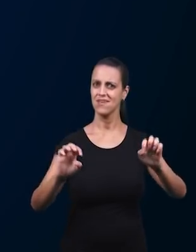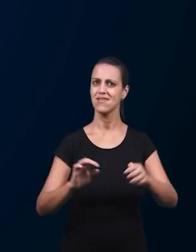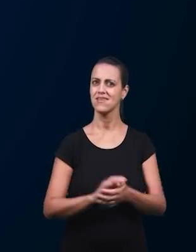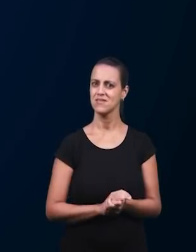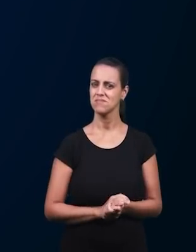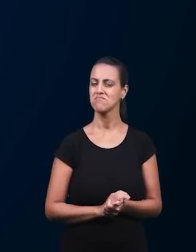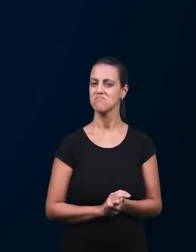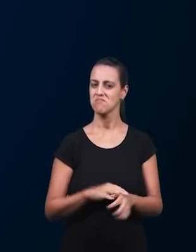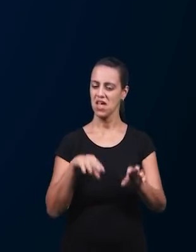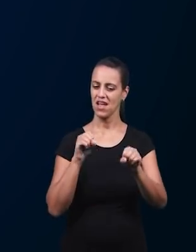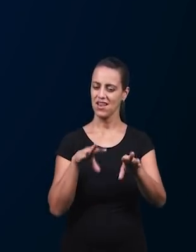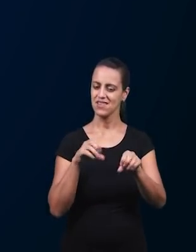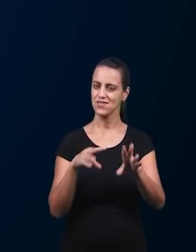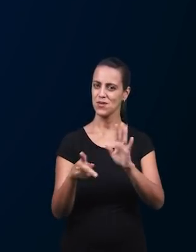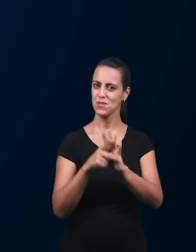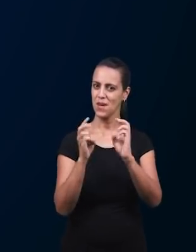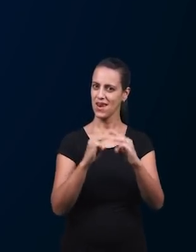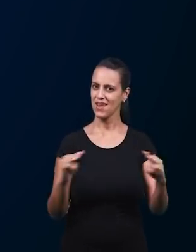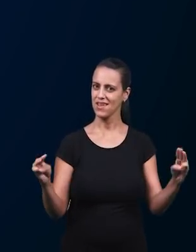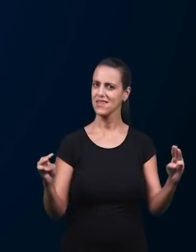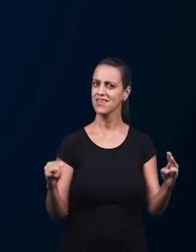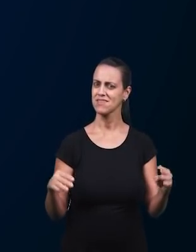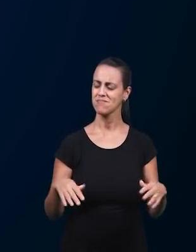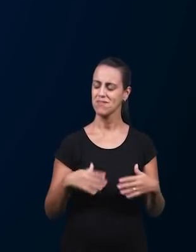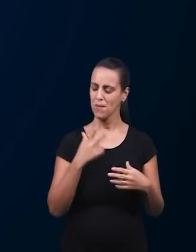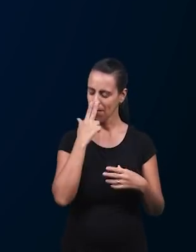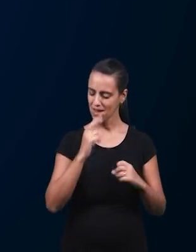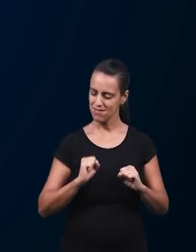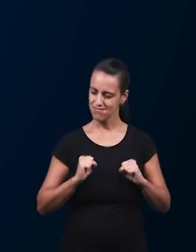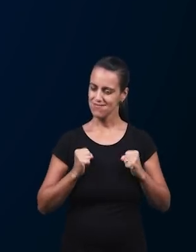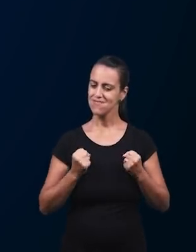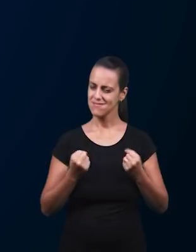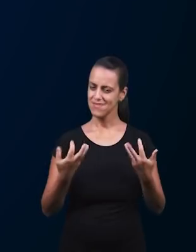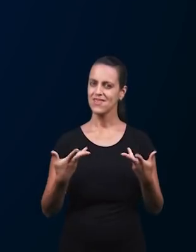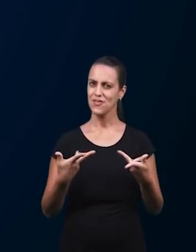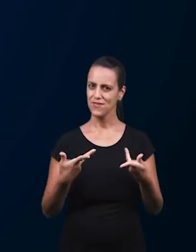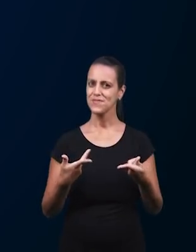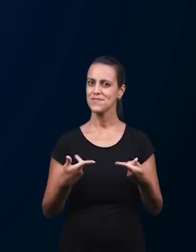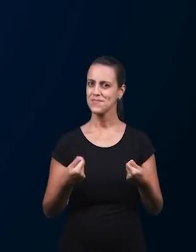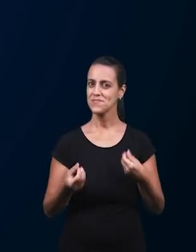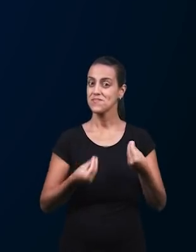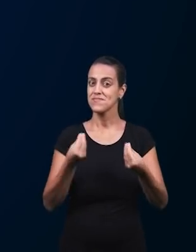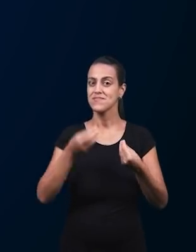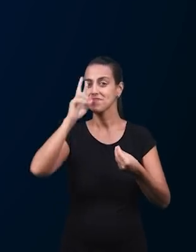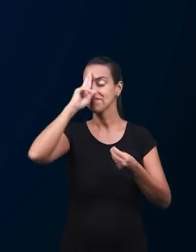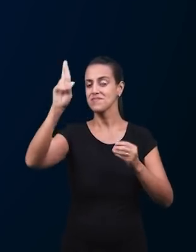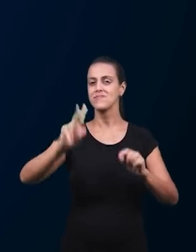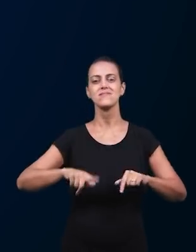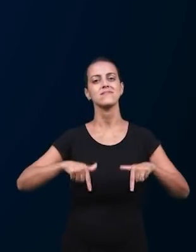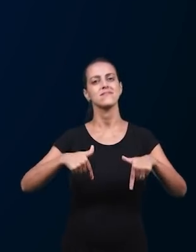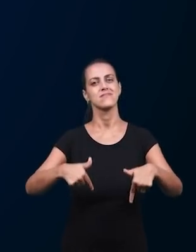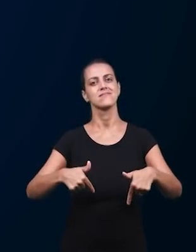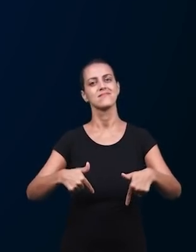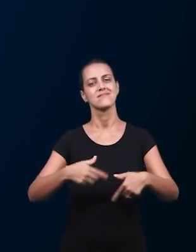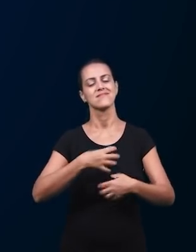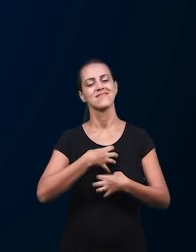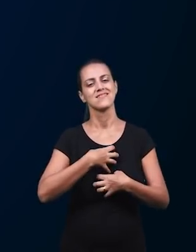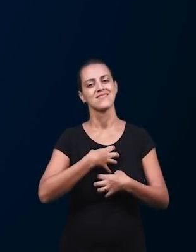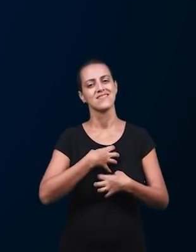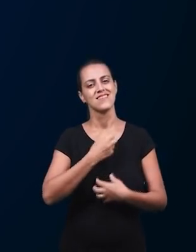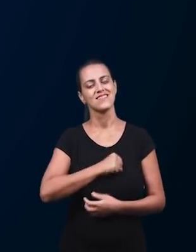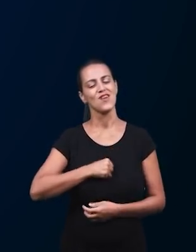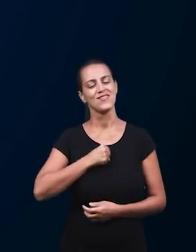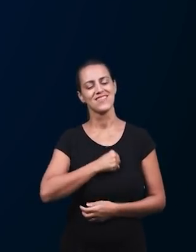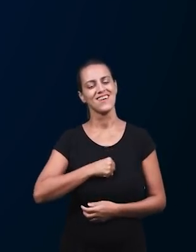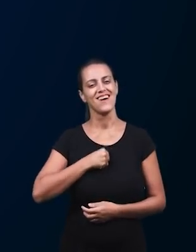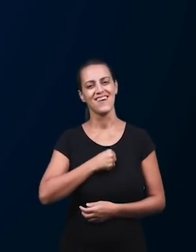as lições do Manaim, tem sido edificante, tem sido maravilhosa a forma como o Senhor tem operado, tem matado a nossa